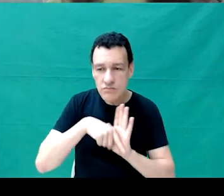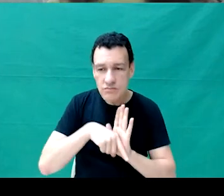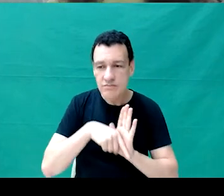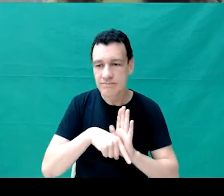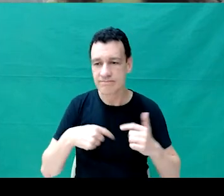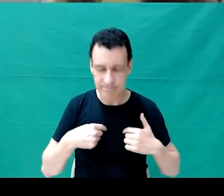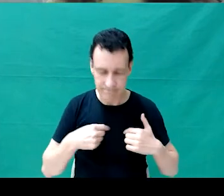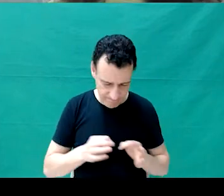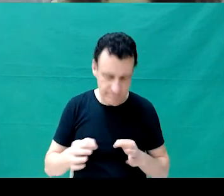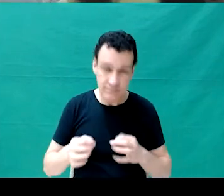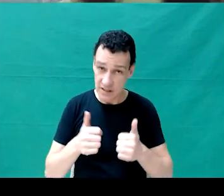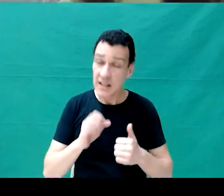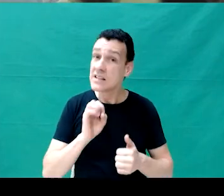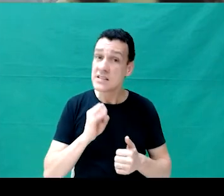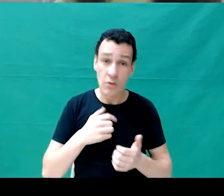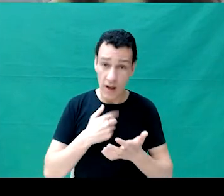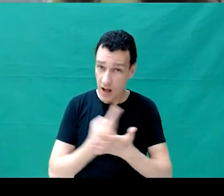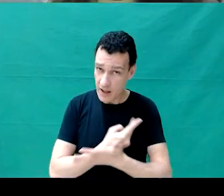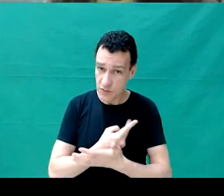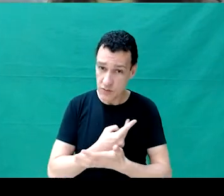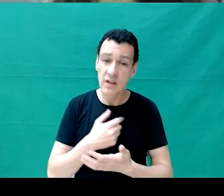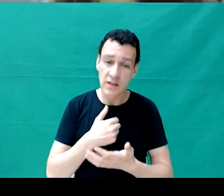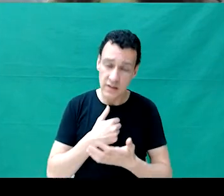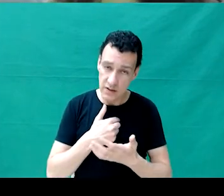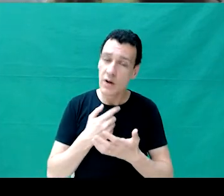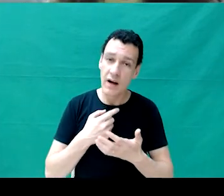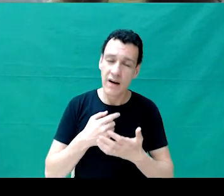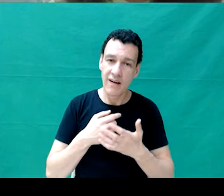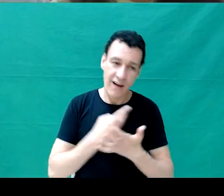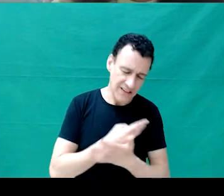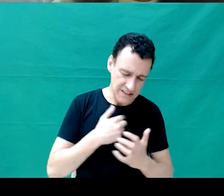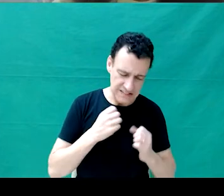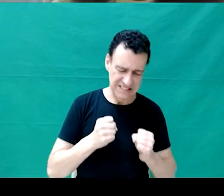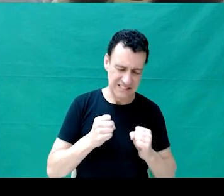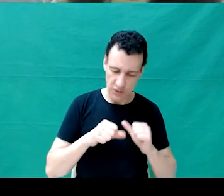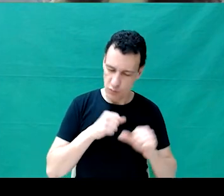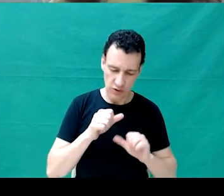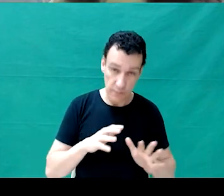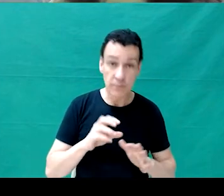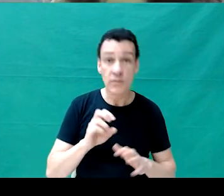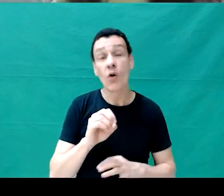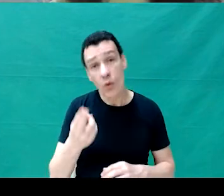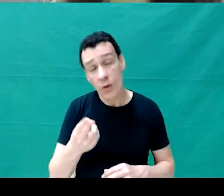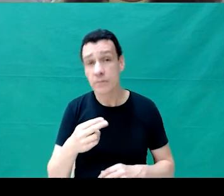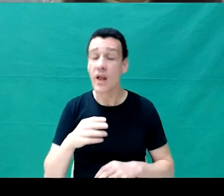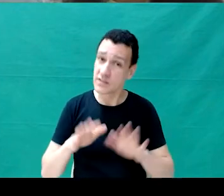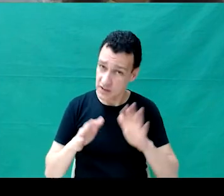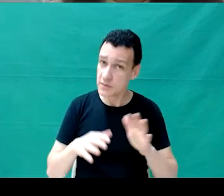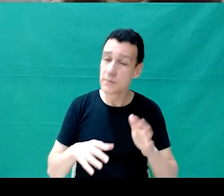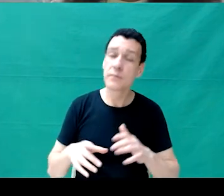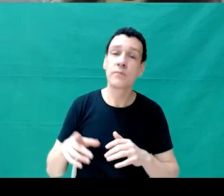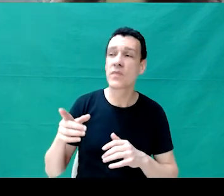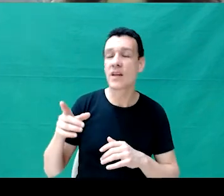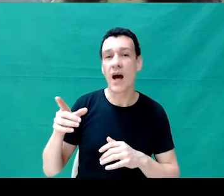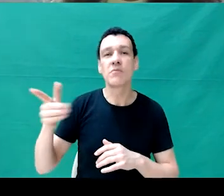errado, corrige na hora. Se não for possível, volta para o colega e fala: então, aqui, desculpa, aquele dia eu perguntei se você estava